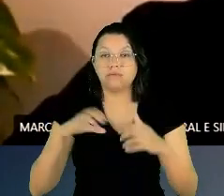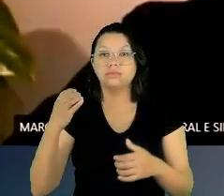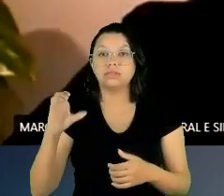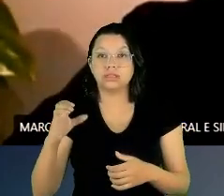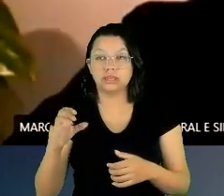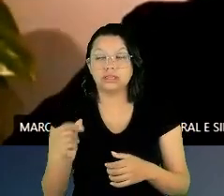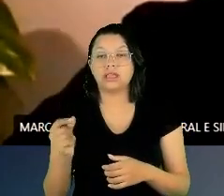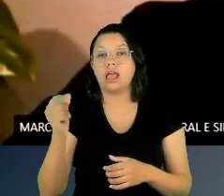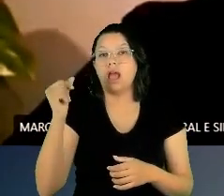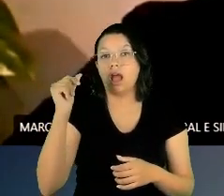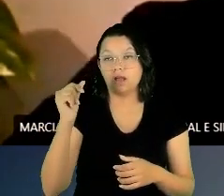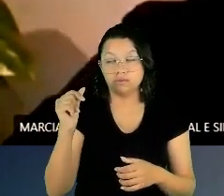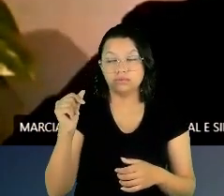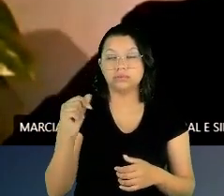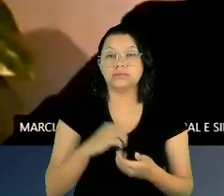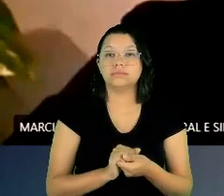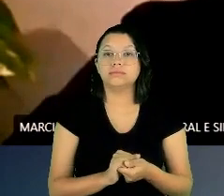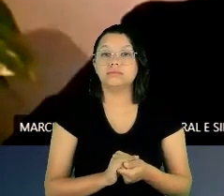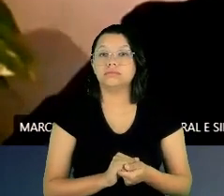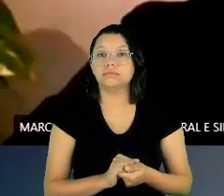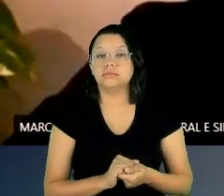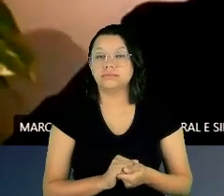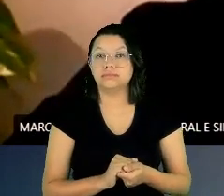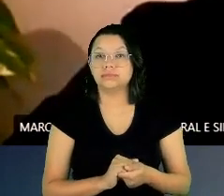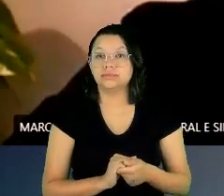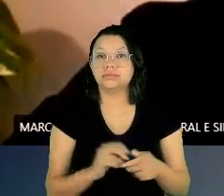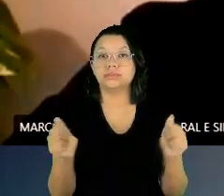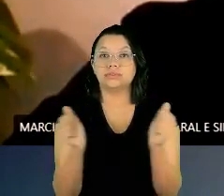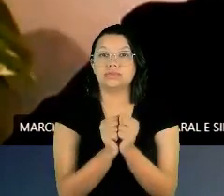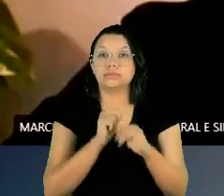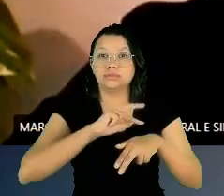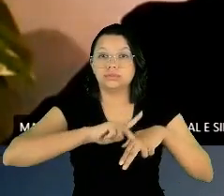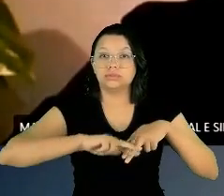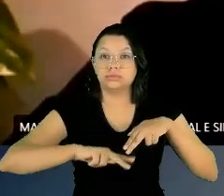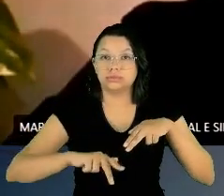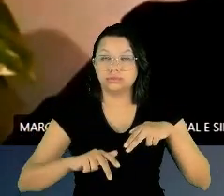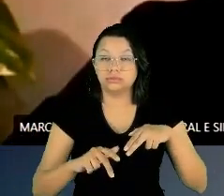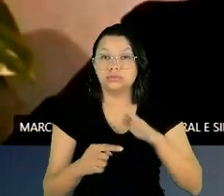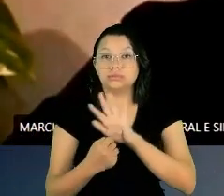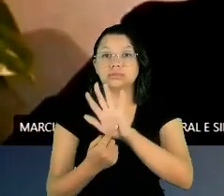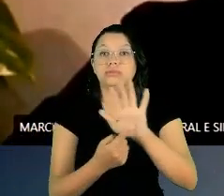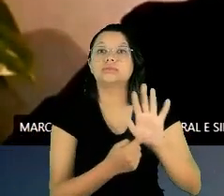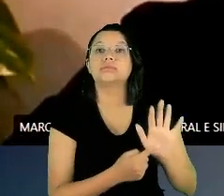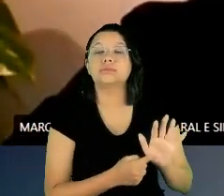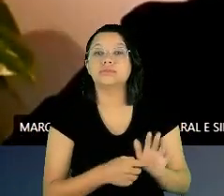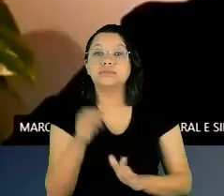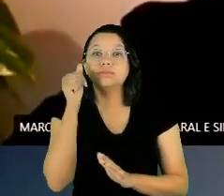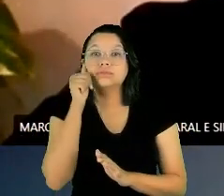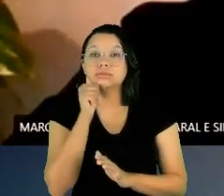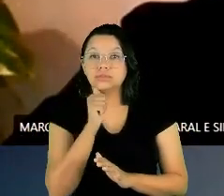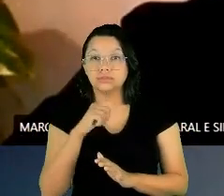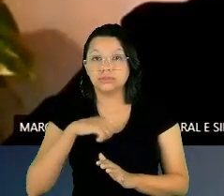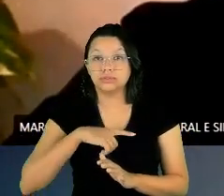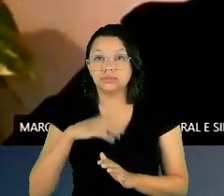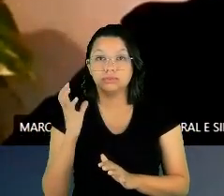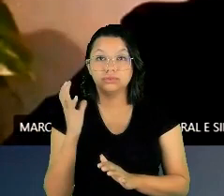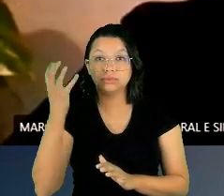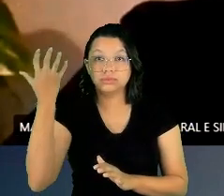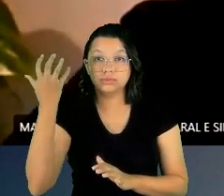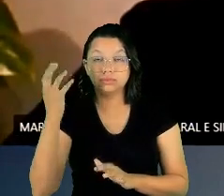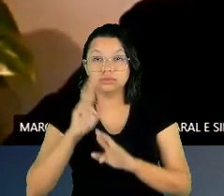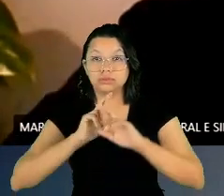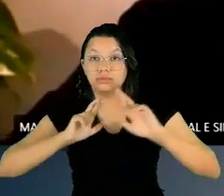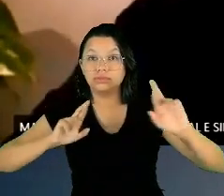de neurociência, né, de neuroeconomia e gênero, mostravam que as